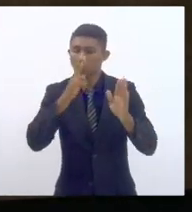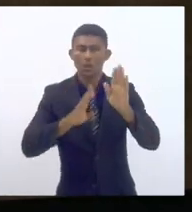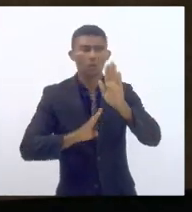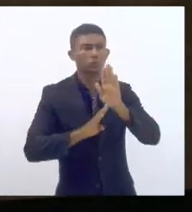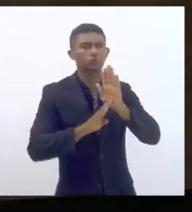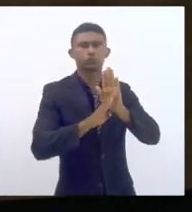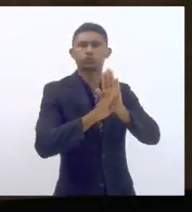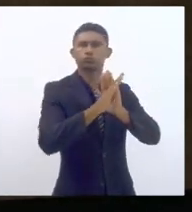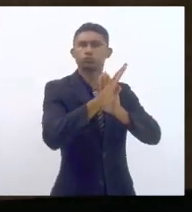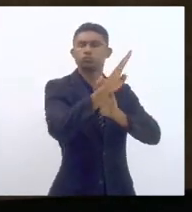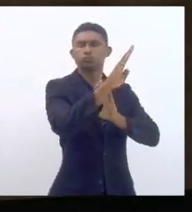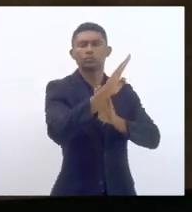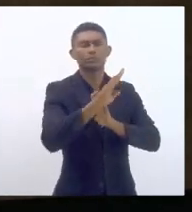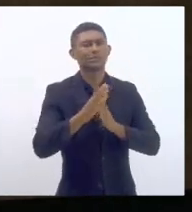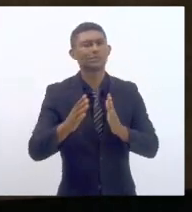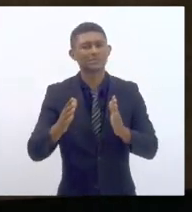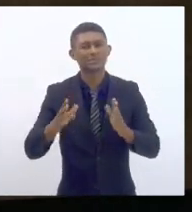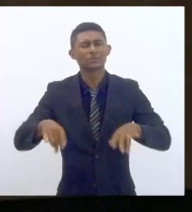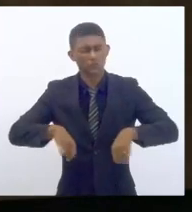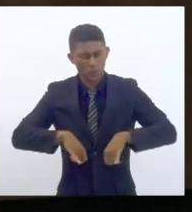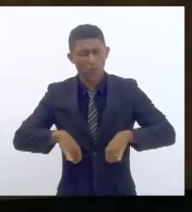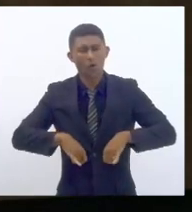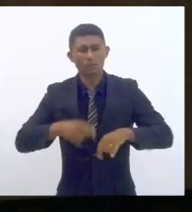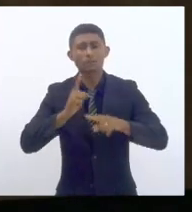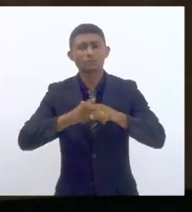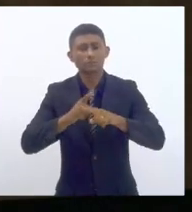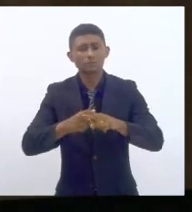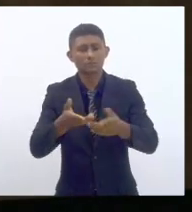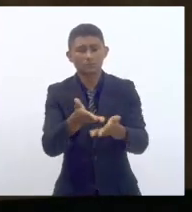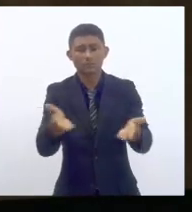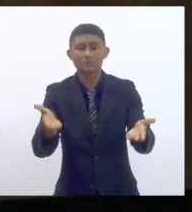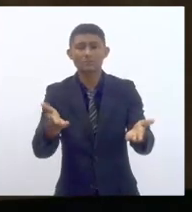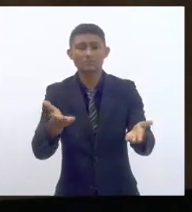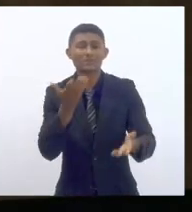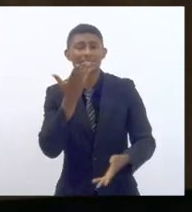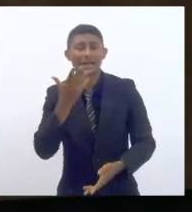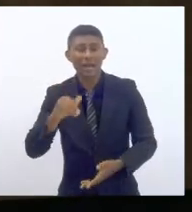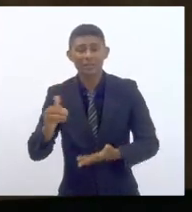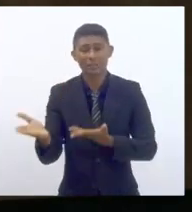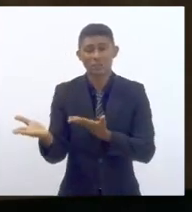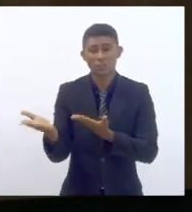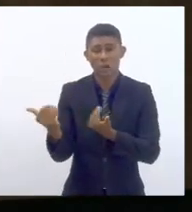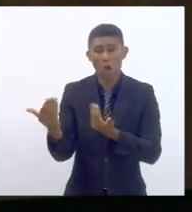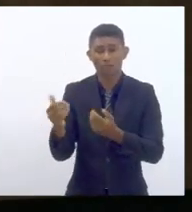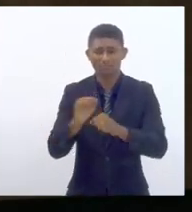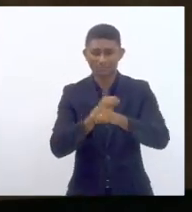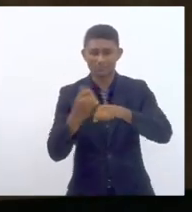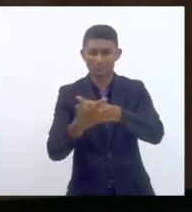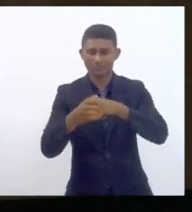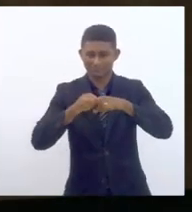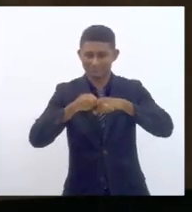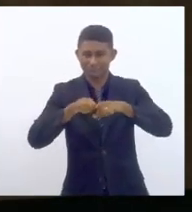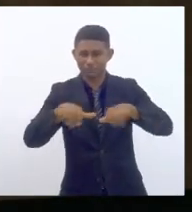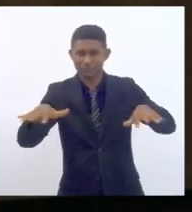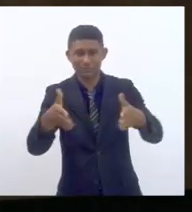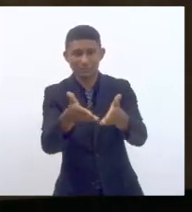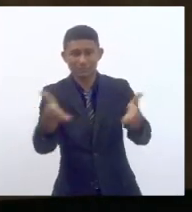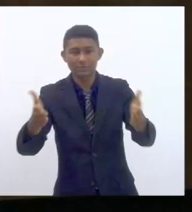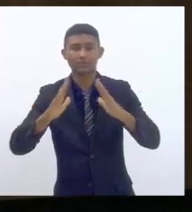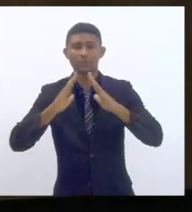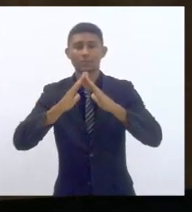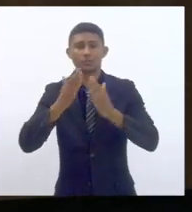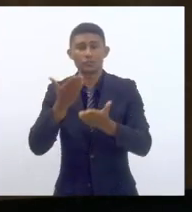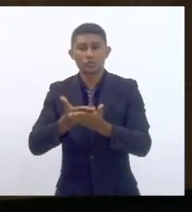onde essas crianças, jovens e adolescentes ficaram fora do convívio social, em especial as escolas, e a